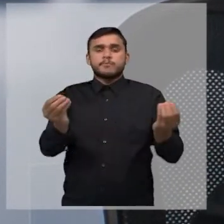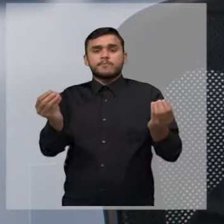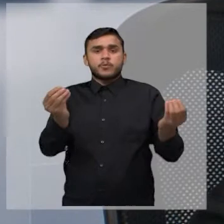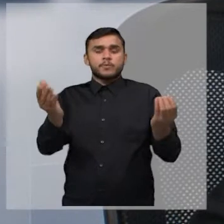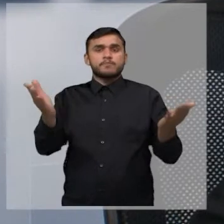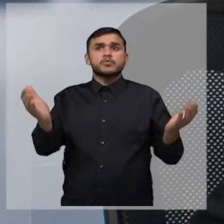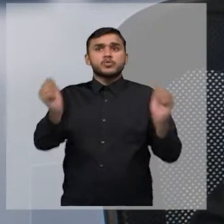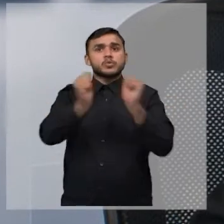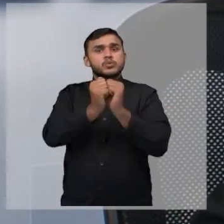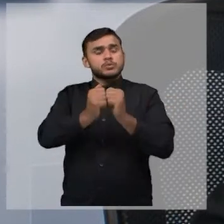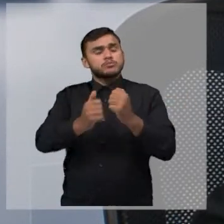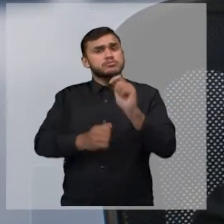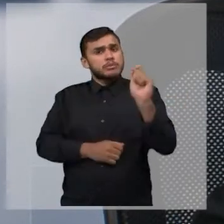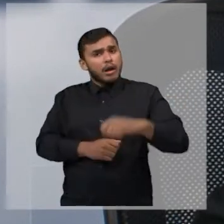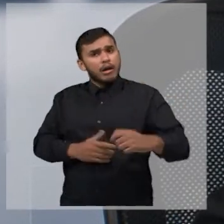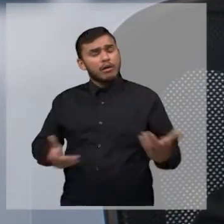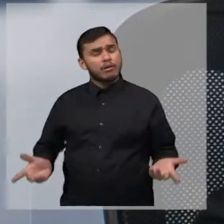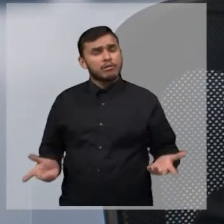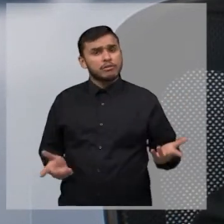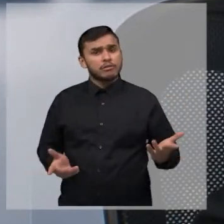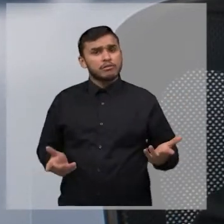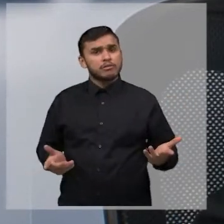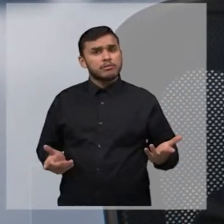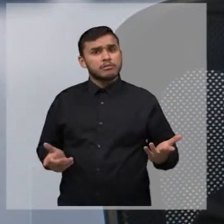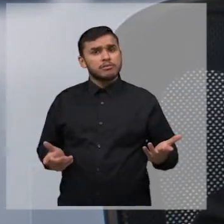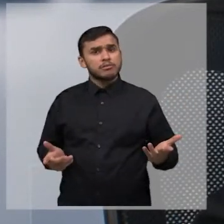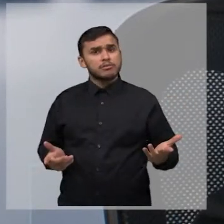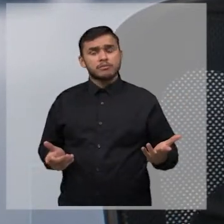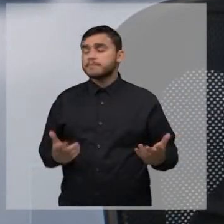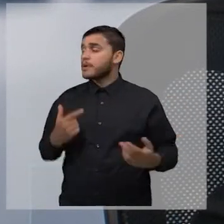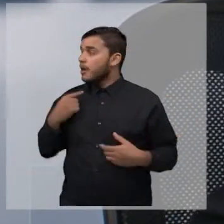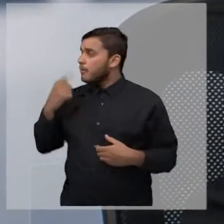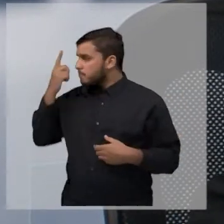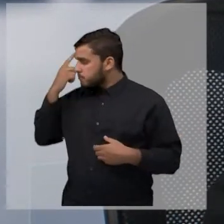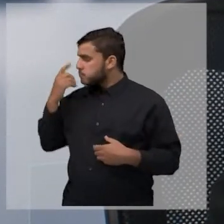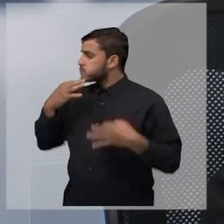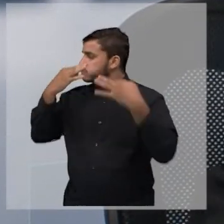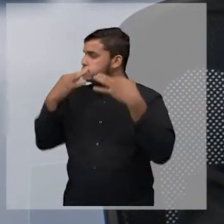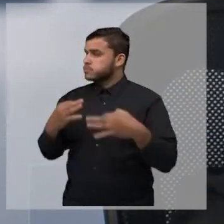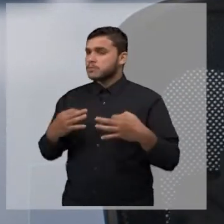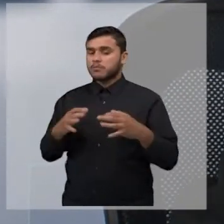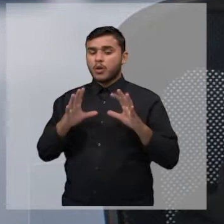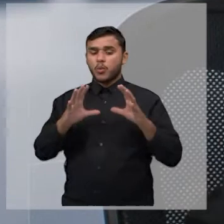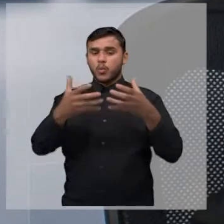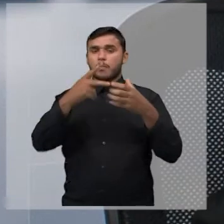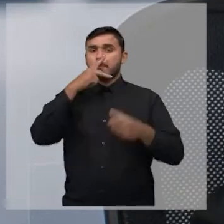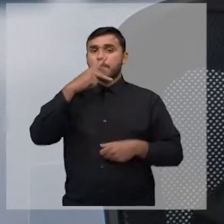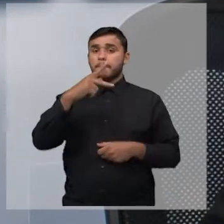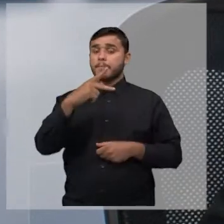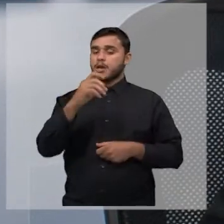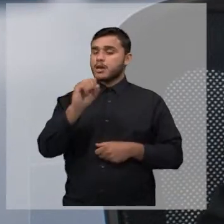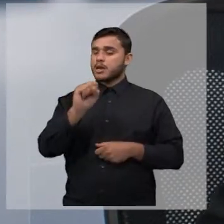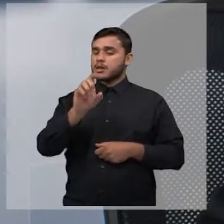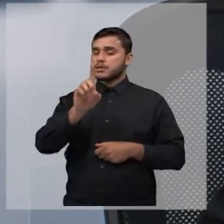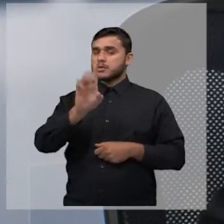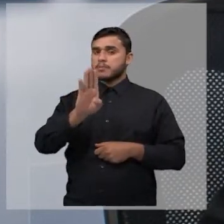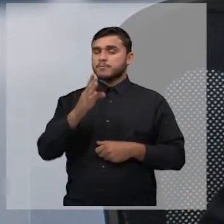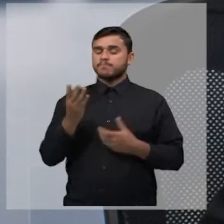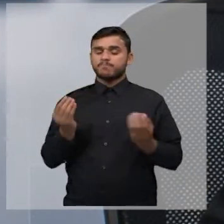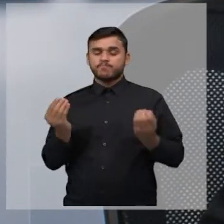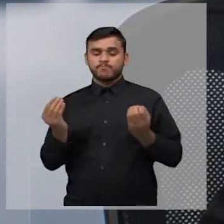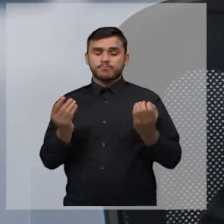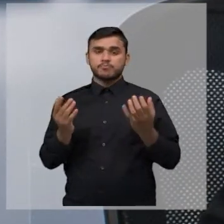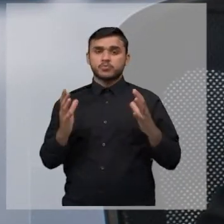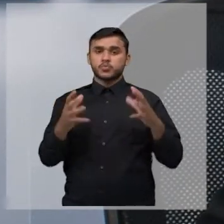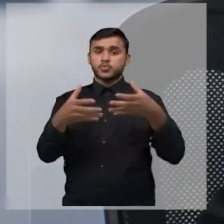futuramente. Então, o que é que eu vejo? Eu vejo um partido onde reina um silêncio e se